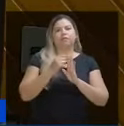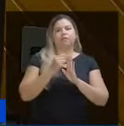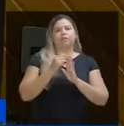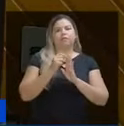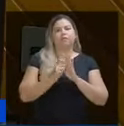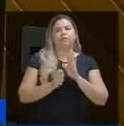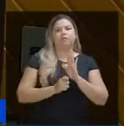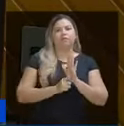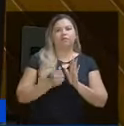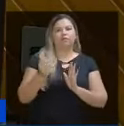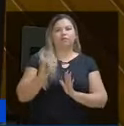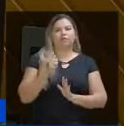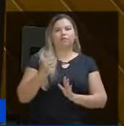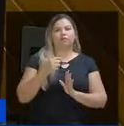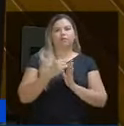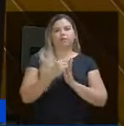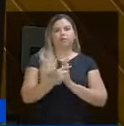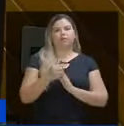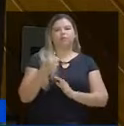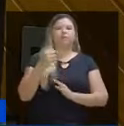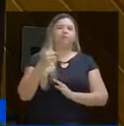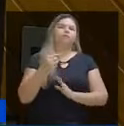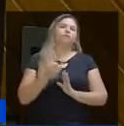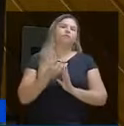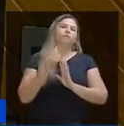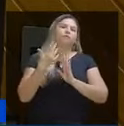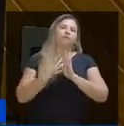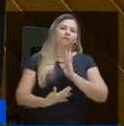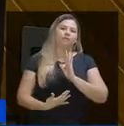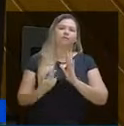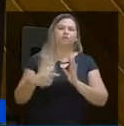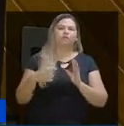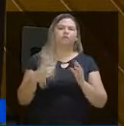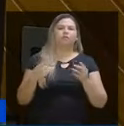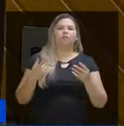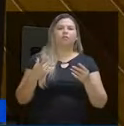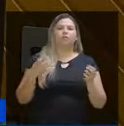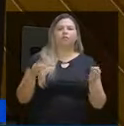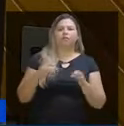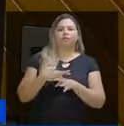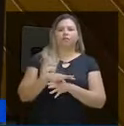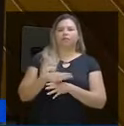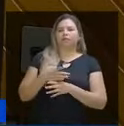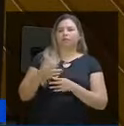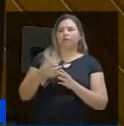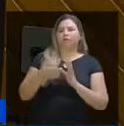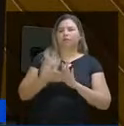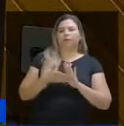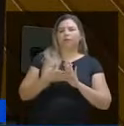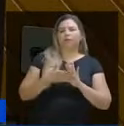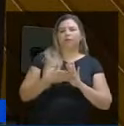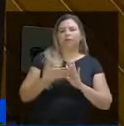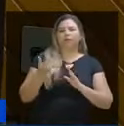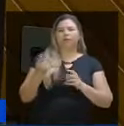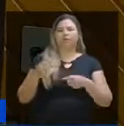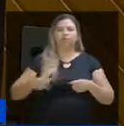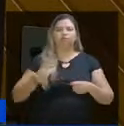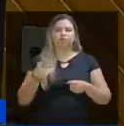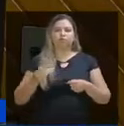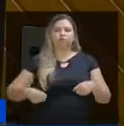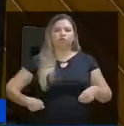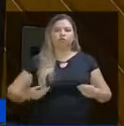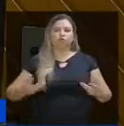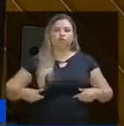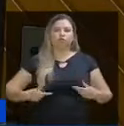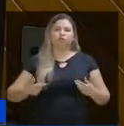Lei das Eleições, estabelece que a quitação eleitoral abrange a apresentação das contas de campanha, mas